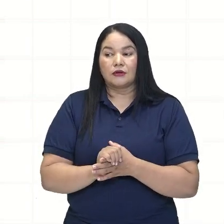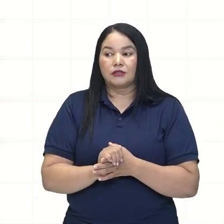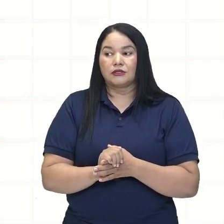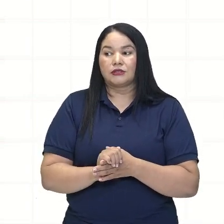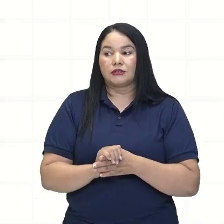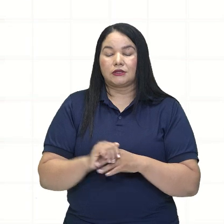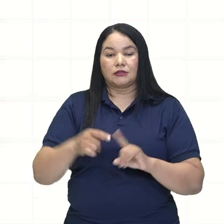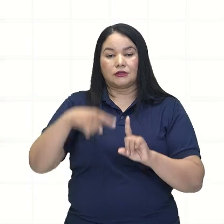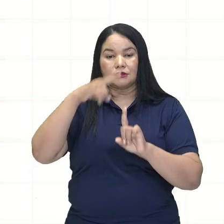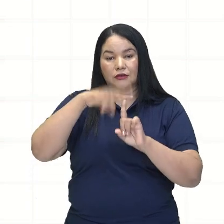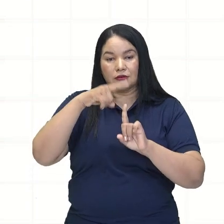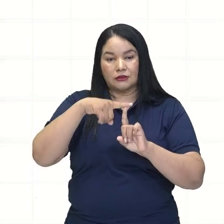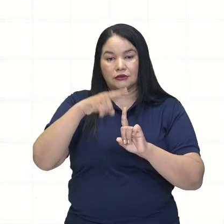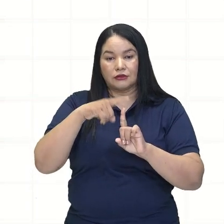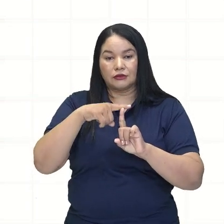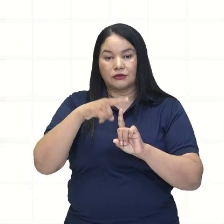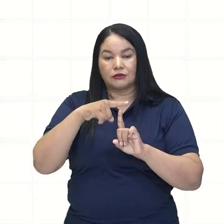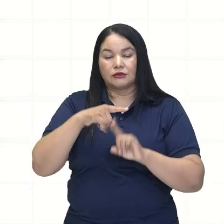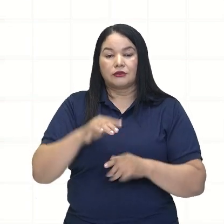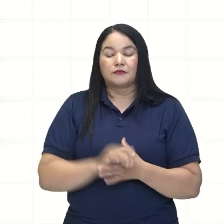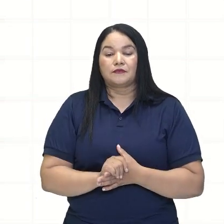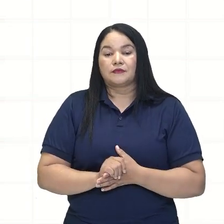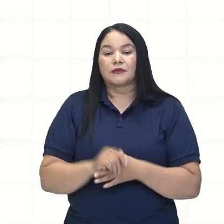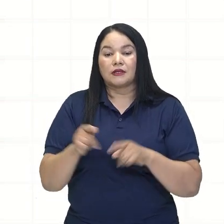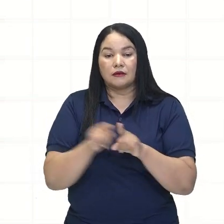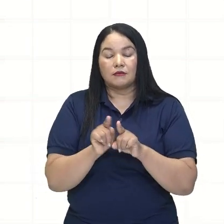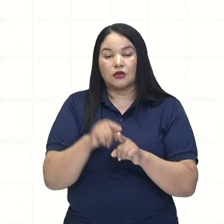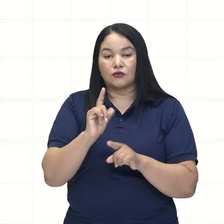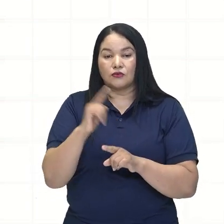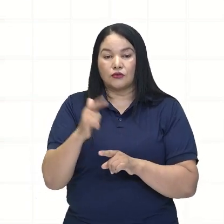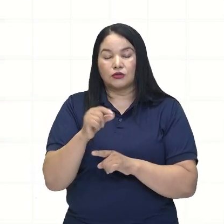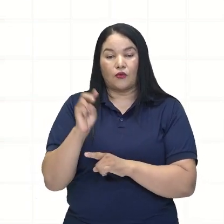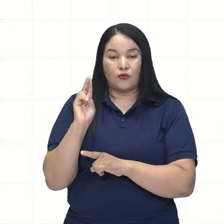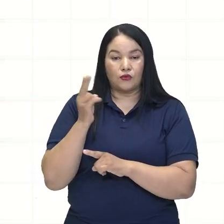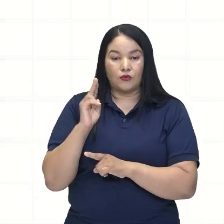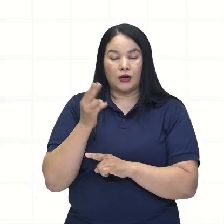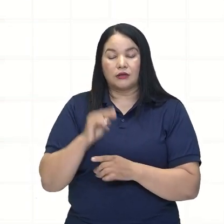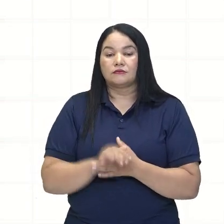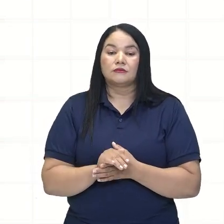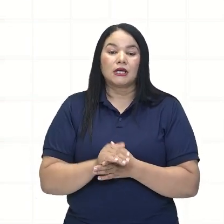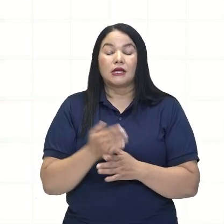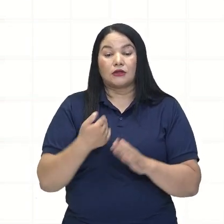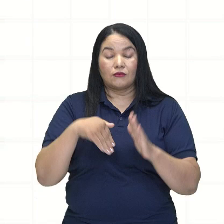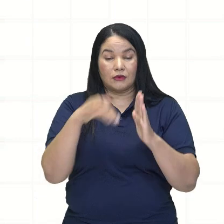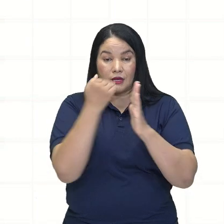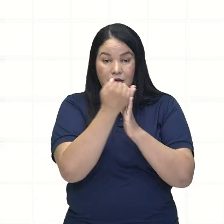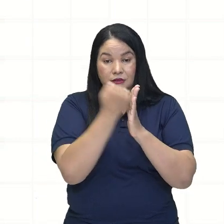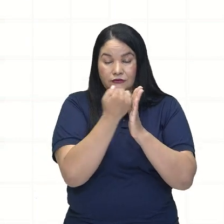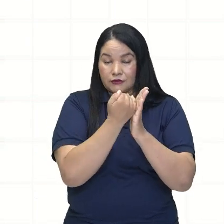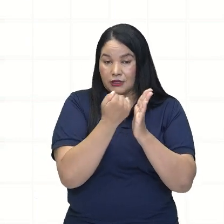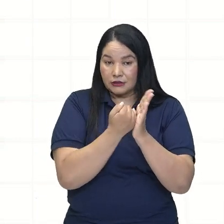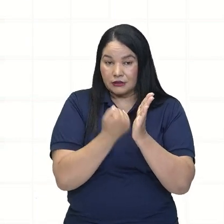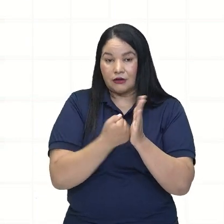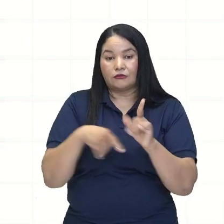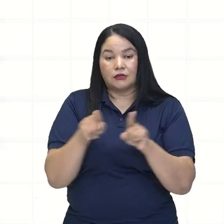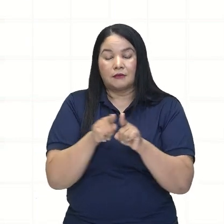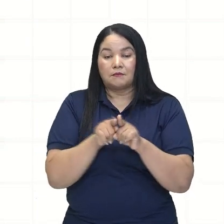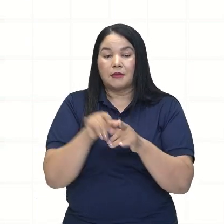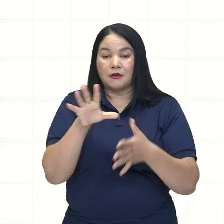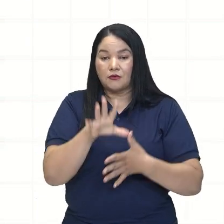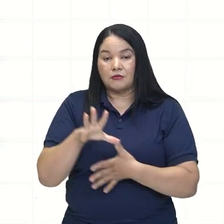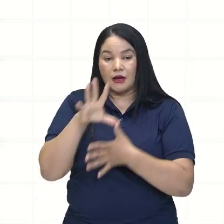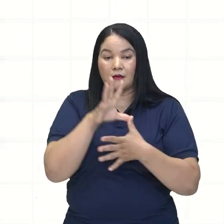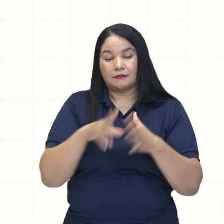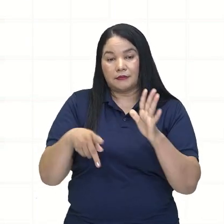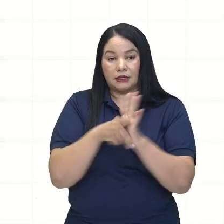a bacia do Uruguai. Então, nós temos essa classificação ali, um mapa do IBGE, da